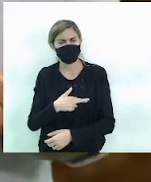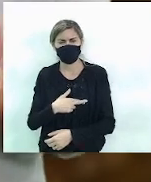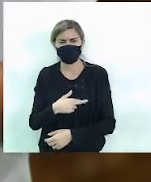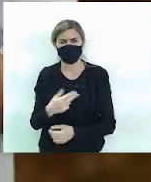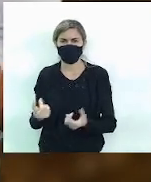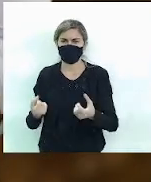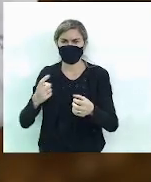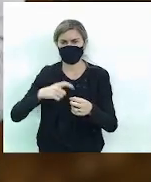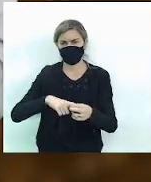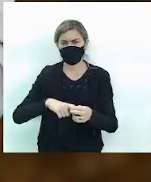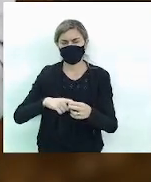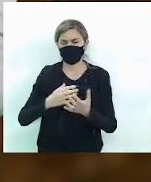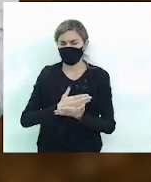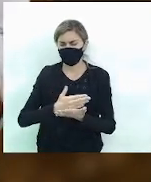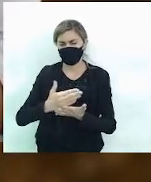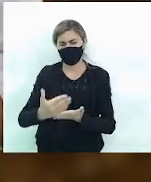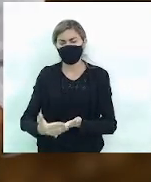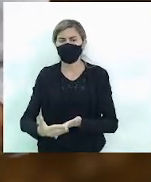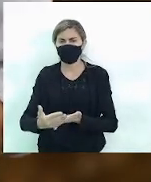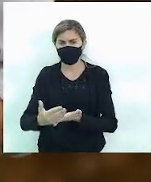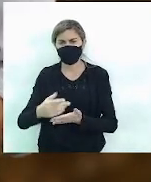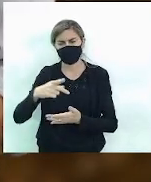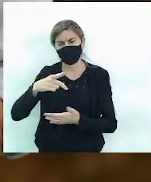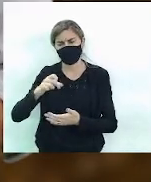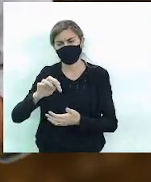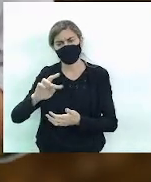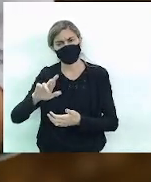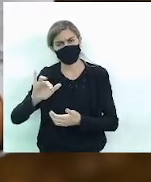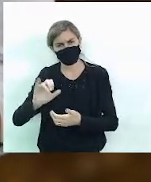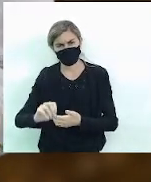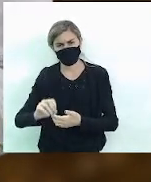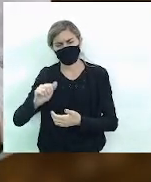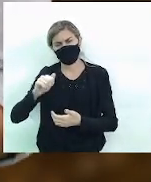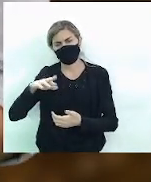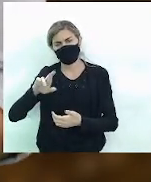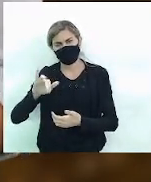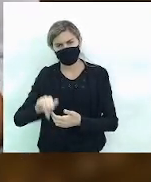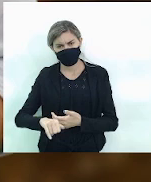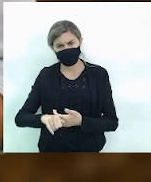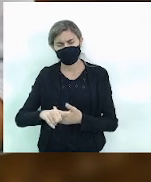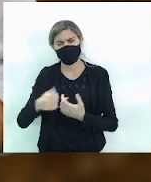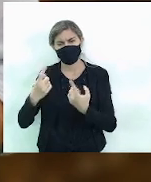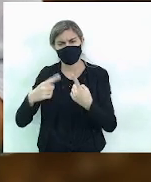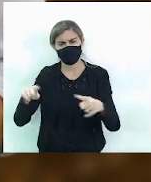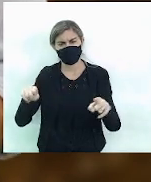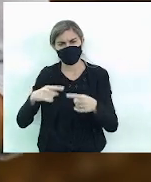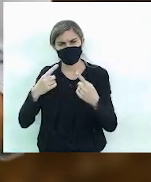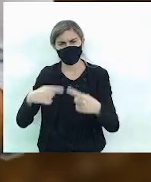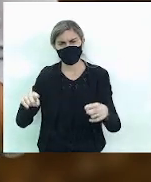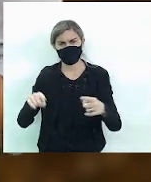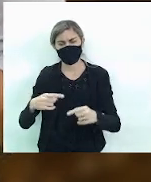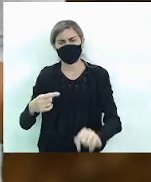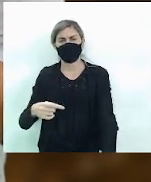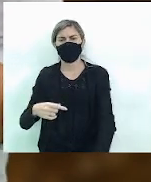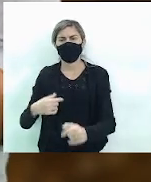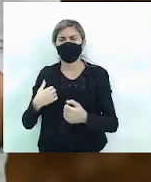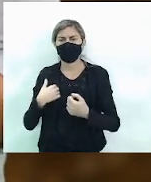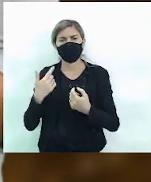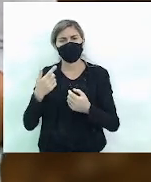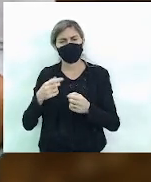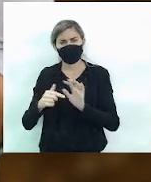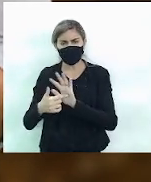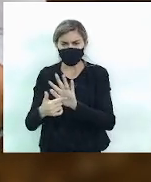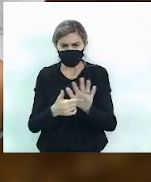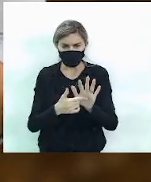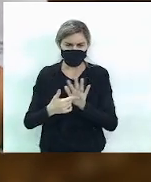volta, né, à origem, no caso do Petrúcio Amorim, quando nas composições musicais dele, ele enfatiza